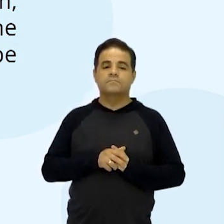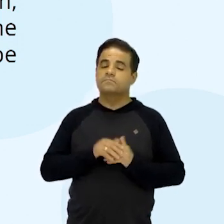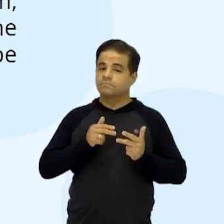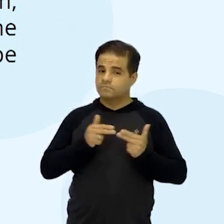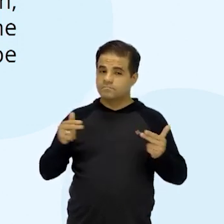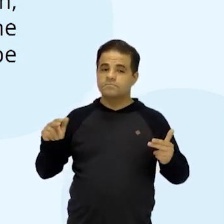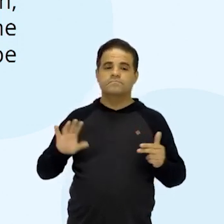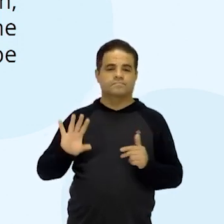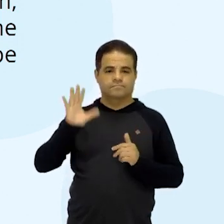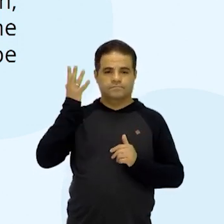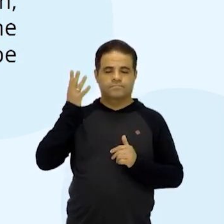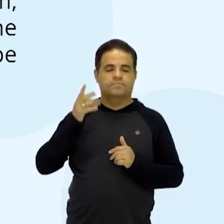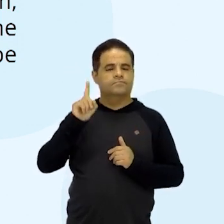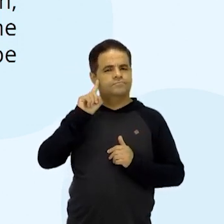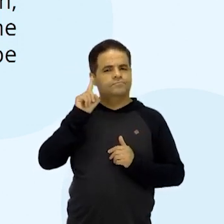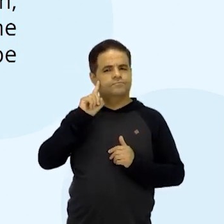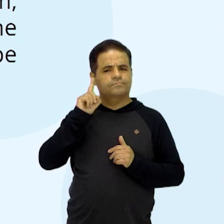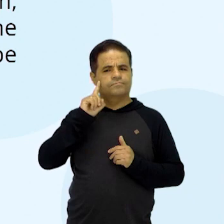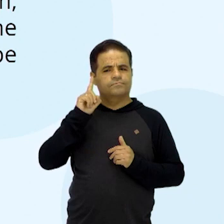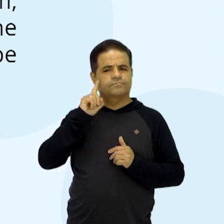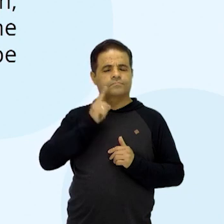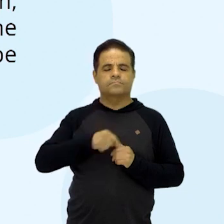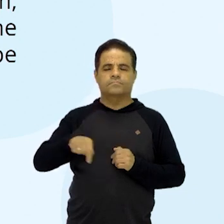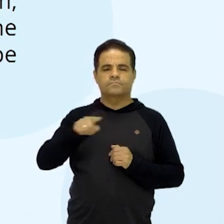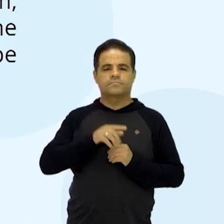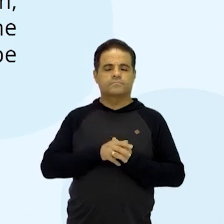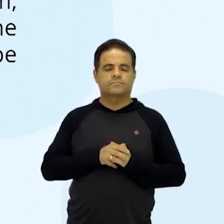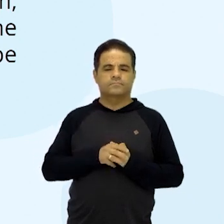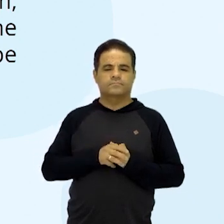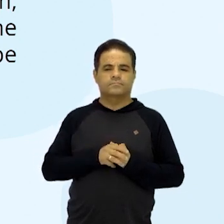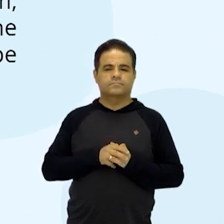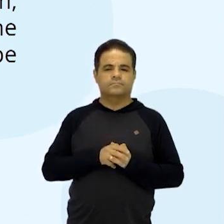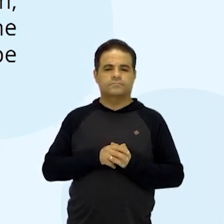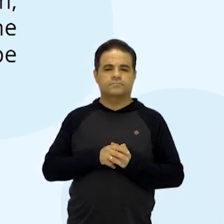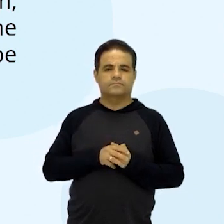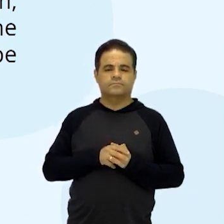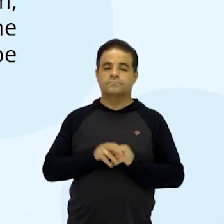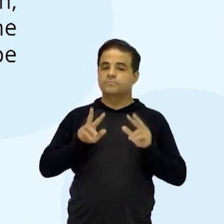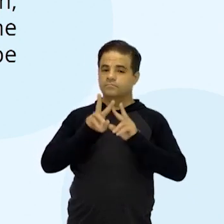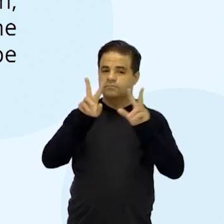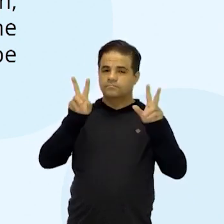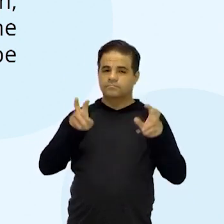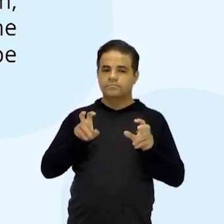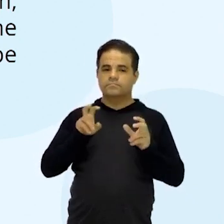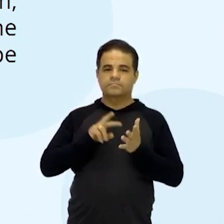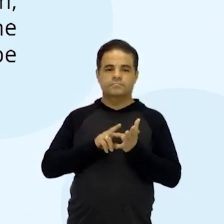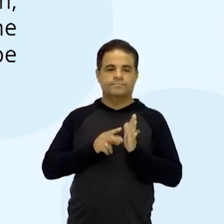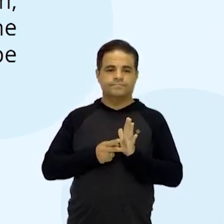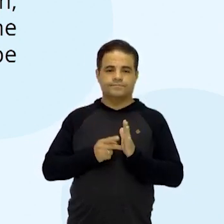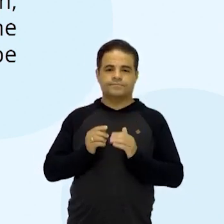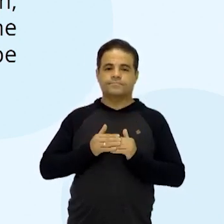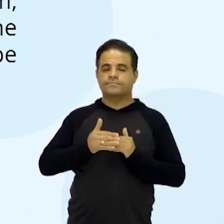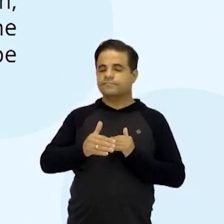acontecem aí diariamente, on a daily basis, né? Essa expressão aqui significa diariamente aí,